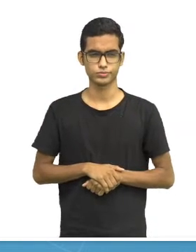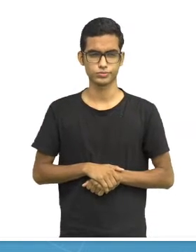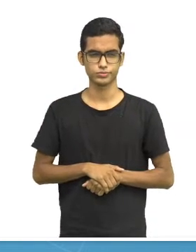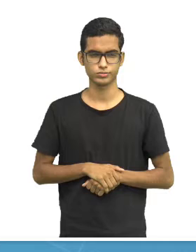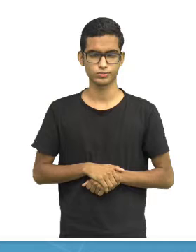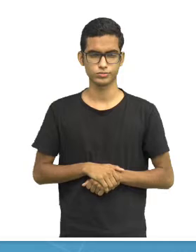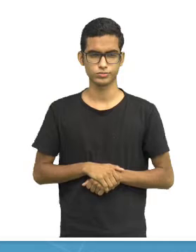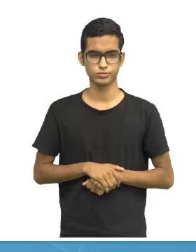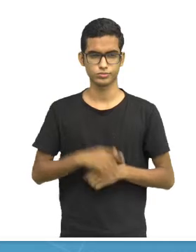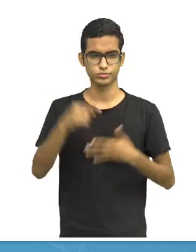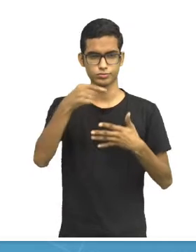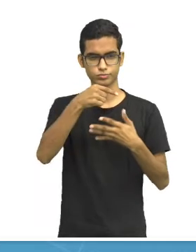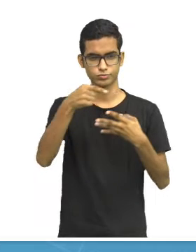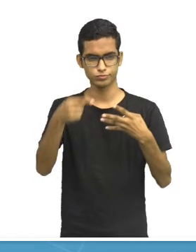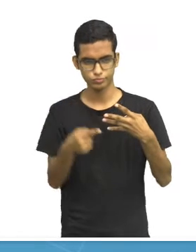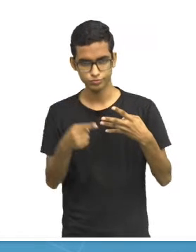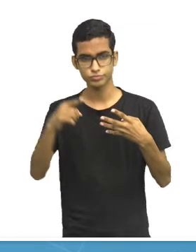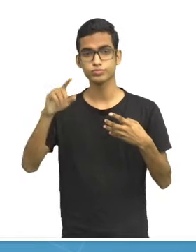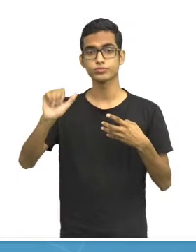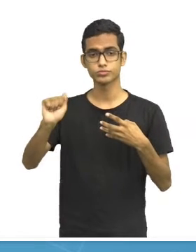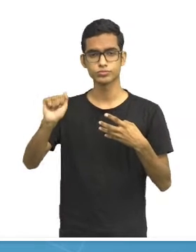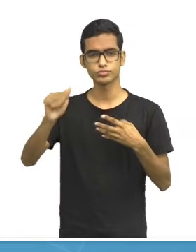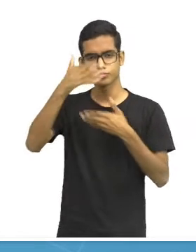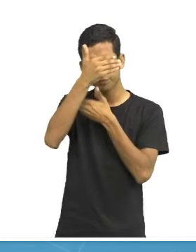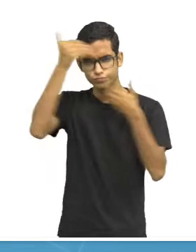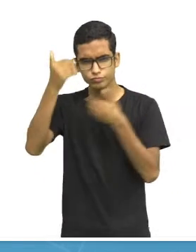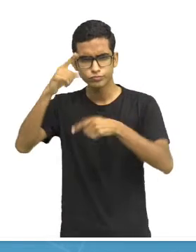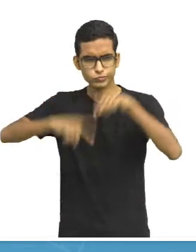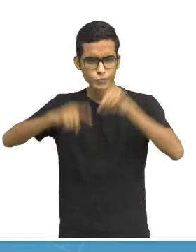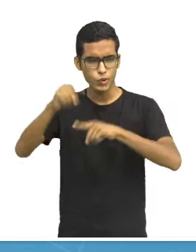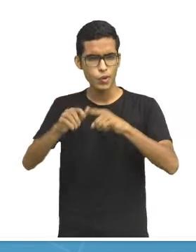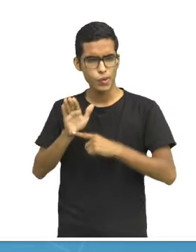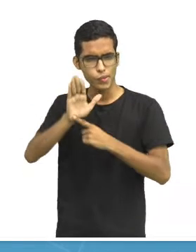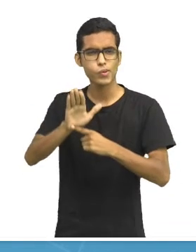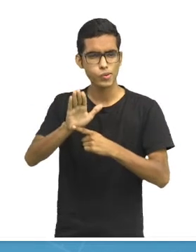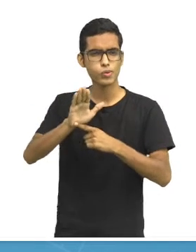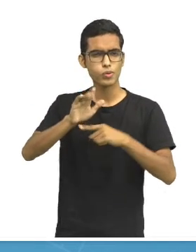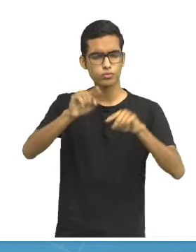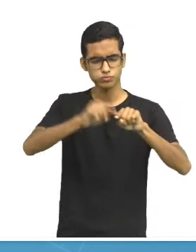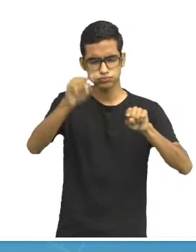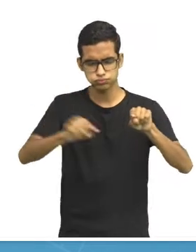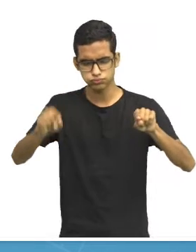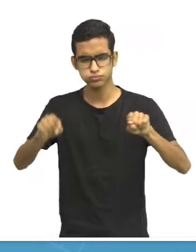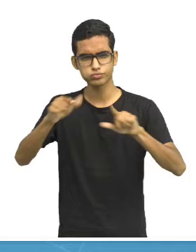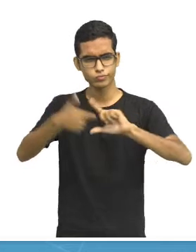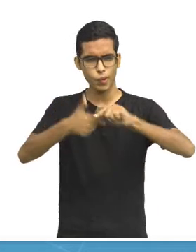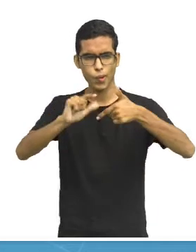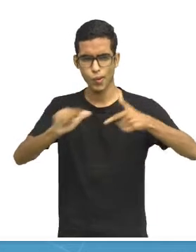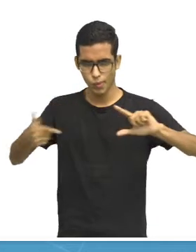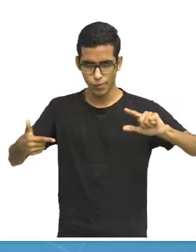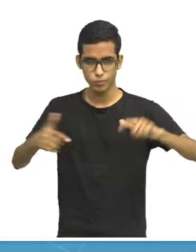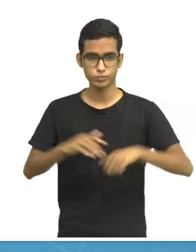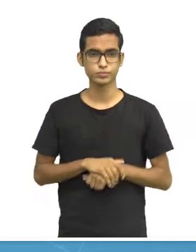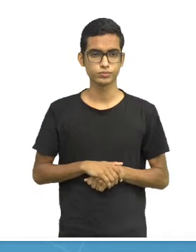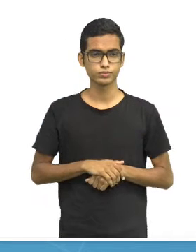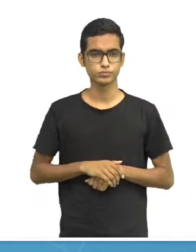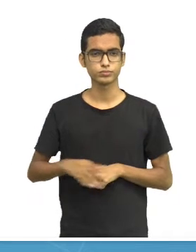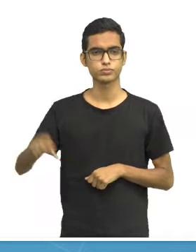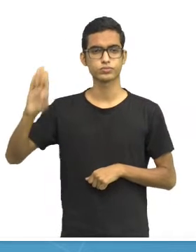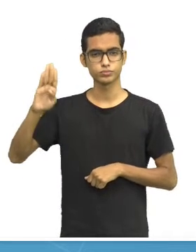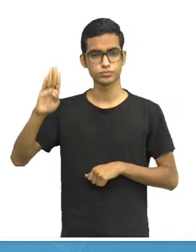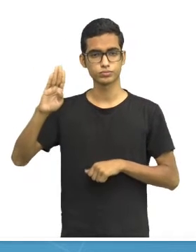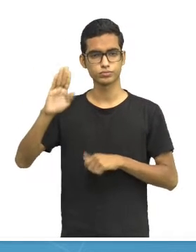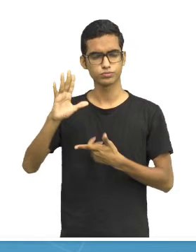A. No cubismo, os objetos se apresentam de forma variadas. Ou B. Os artistas cubistas não